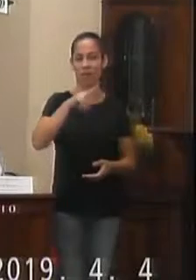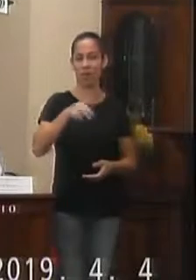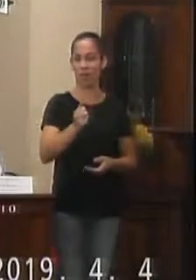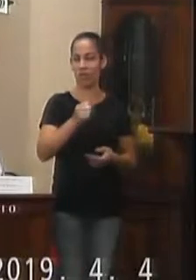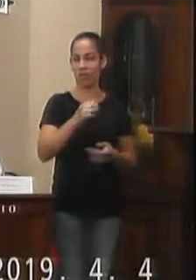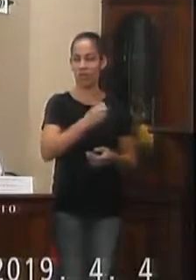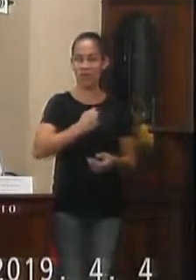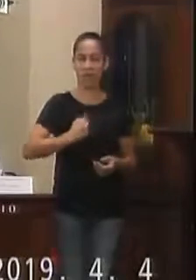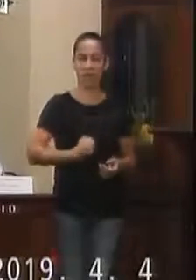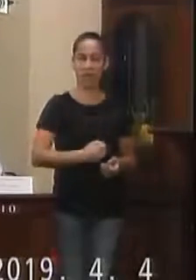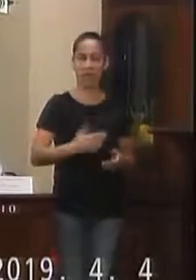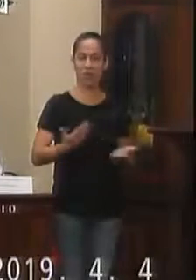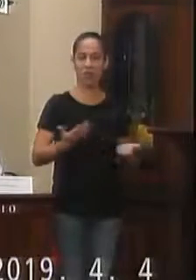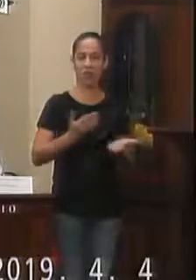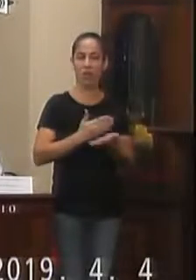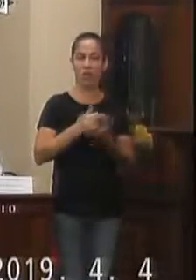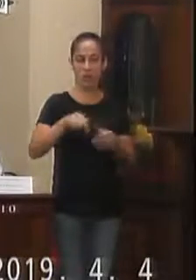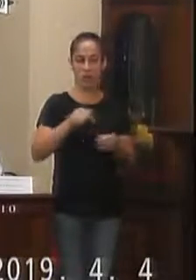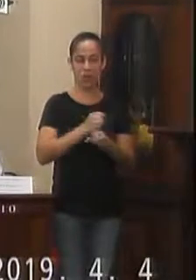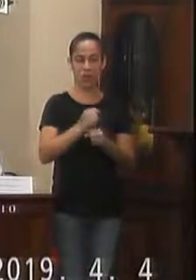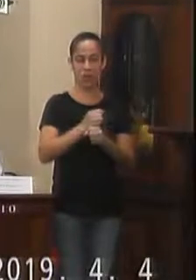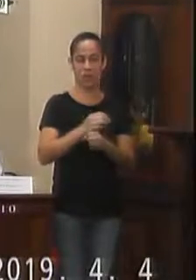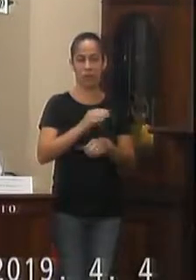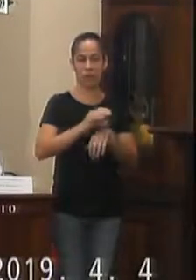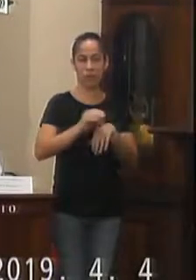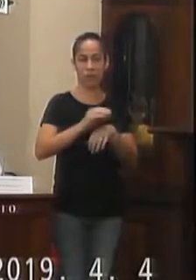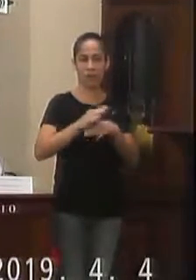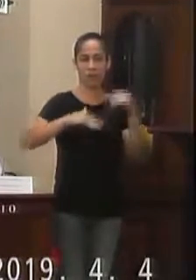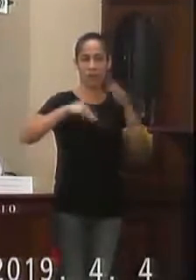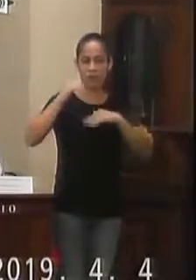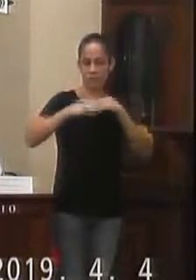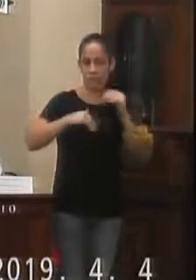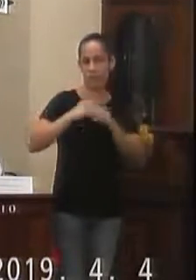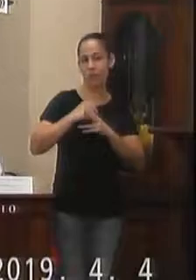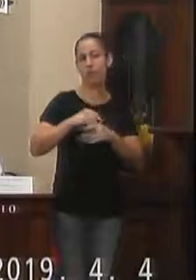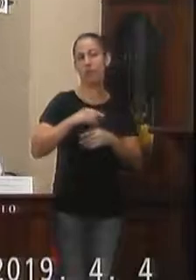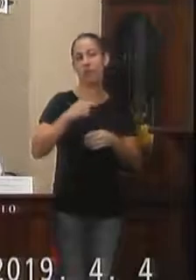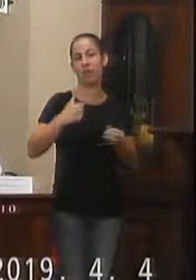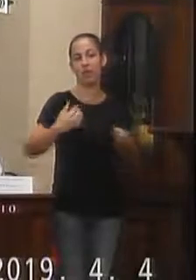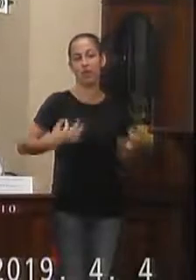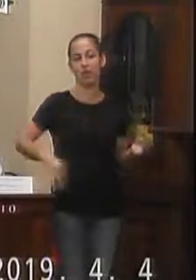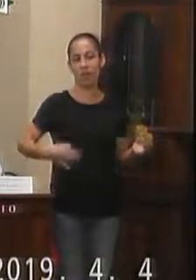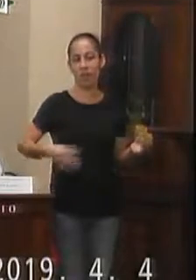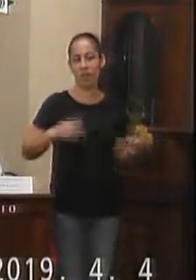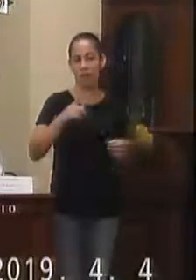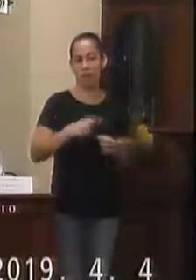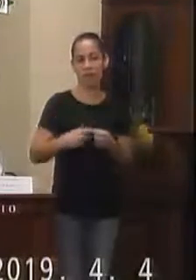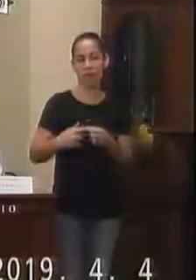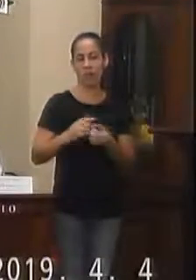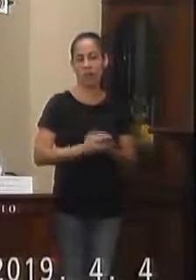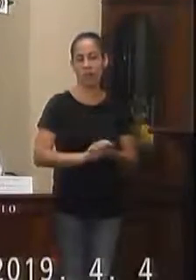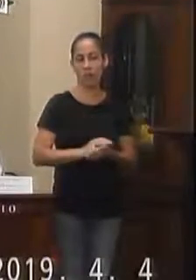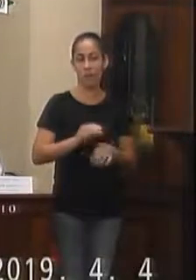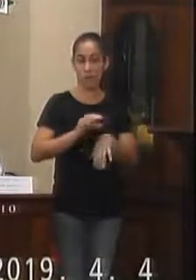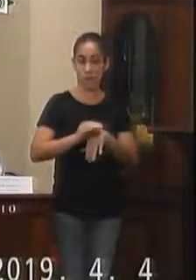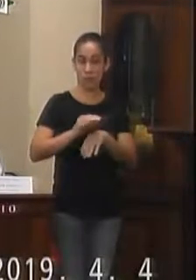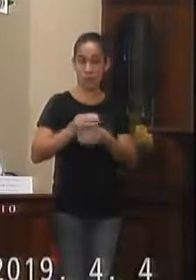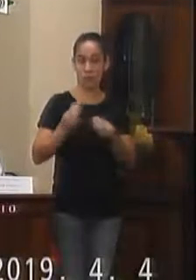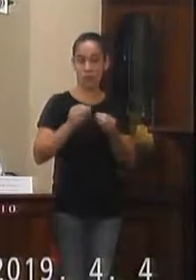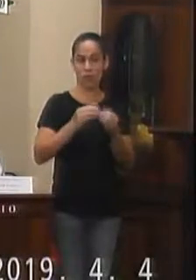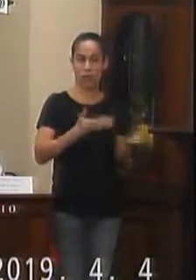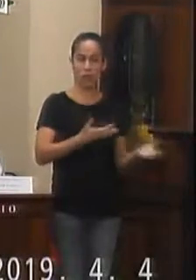a possibilidade de ministrar ainda esse ano cursos profissionalizantes no distrito de Conservatória. Esses cursos vão proporcionar